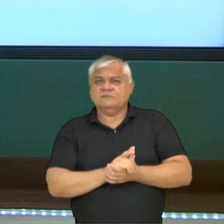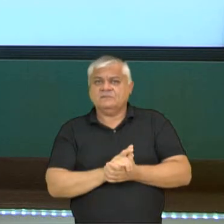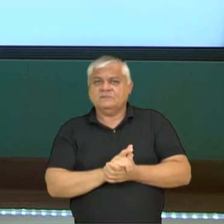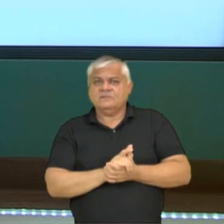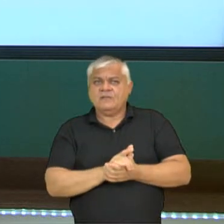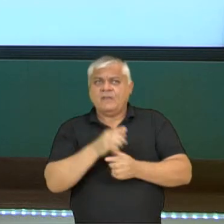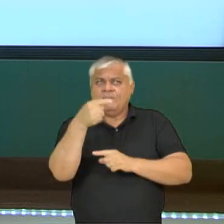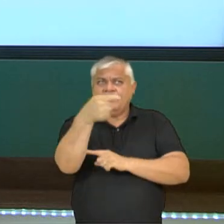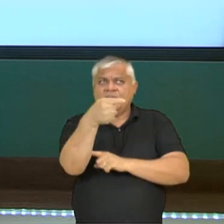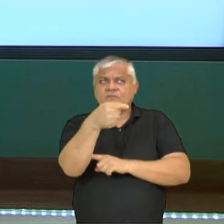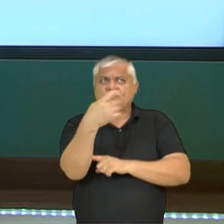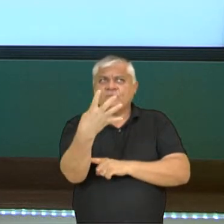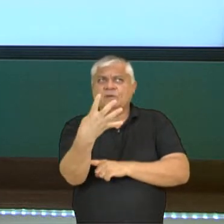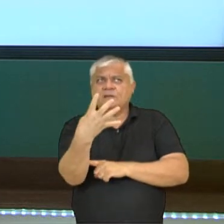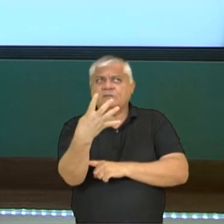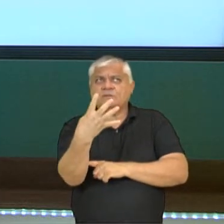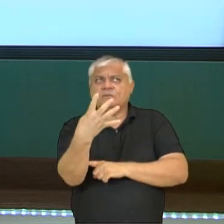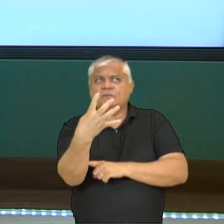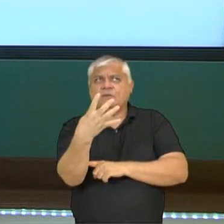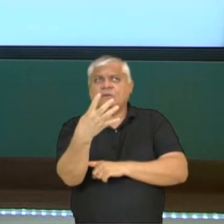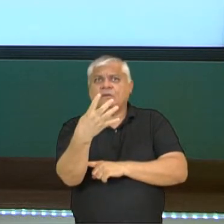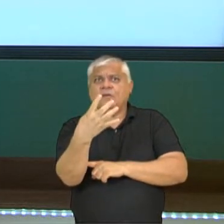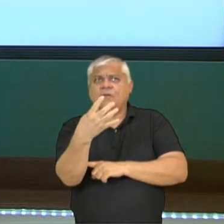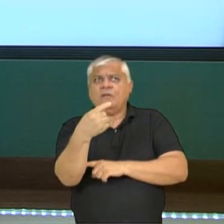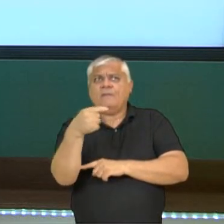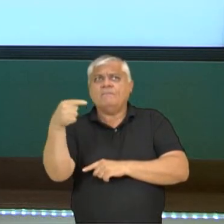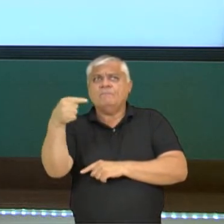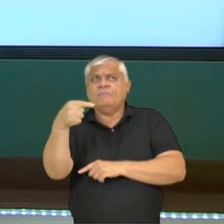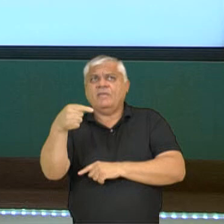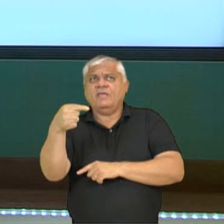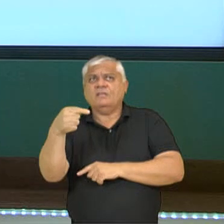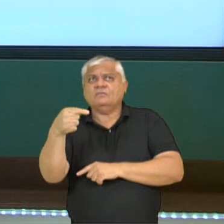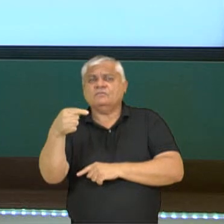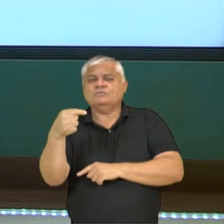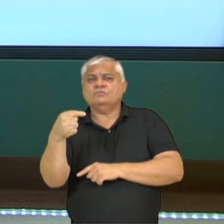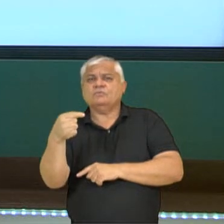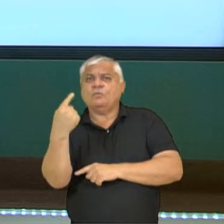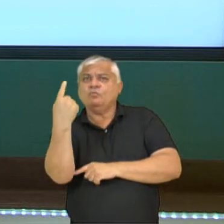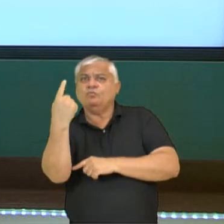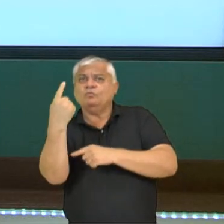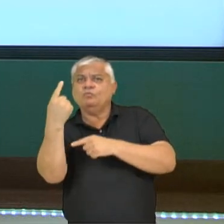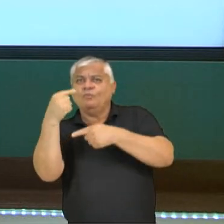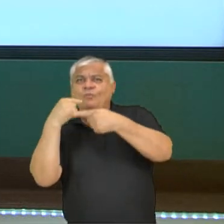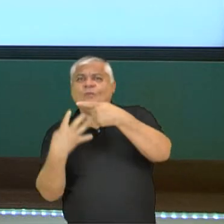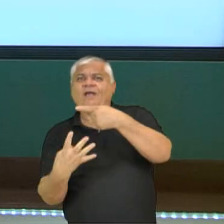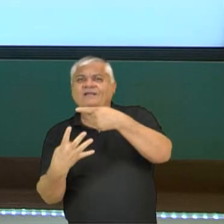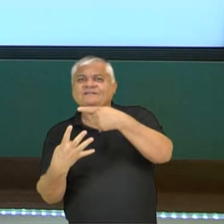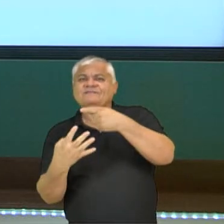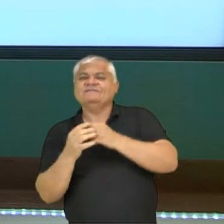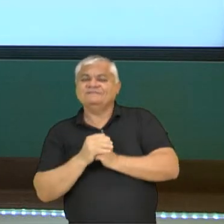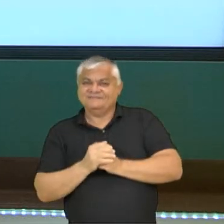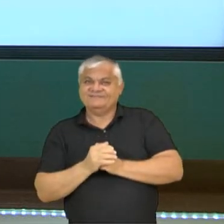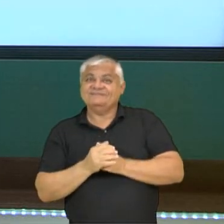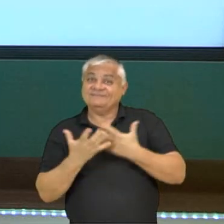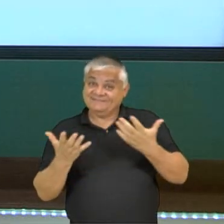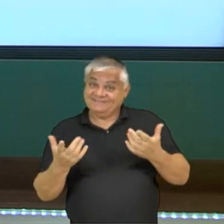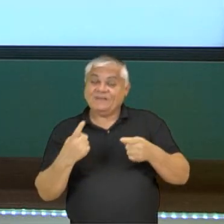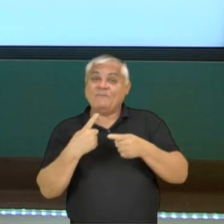O inverso de -4 é -1 sobre 4. Por quê? Quando se tratam de